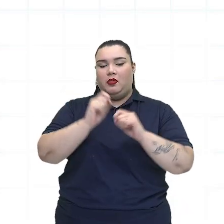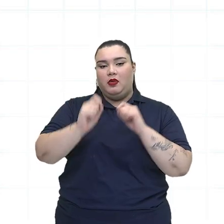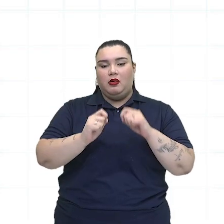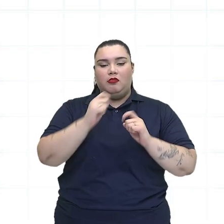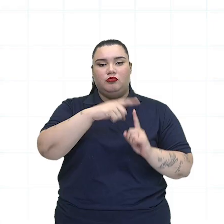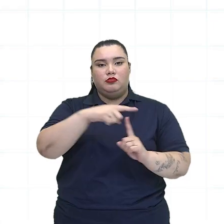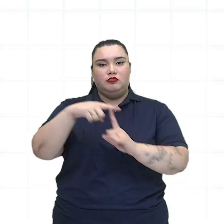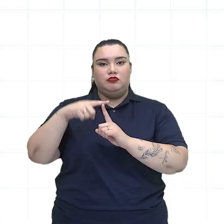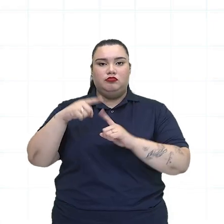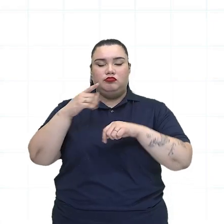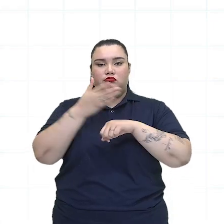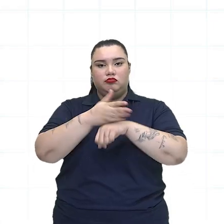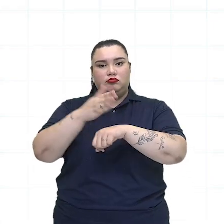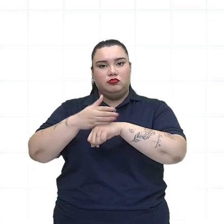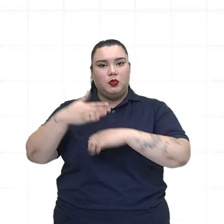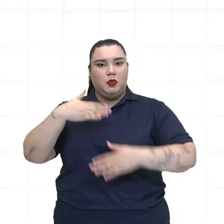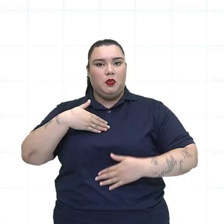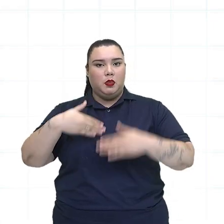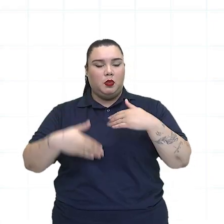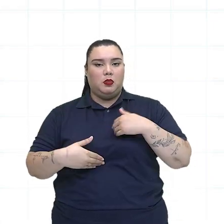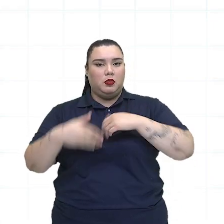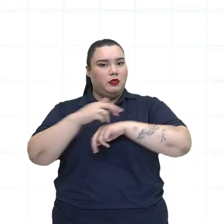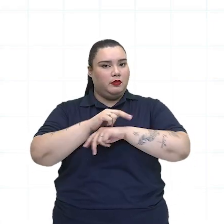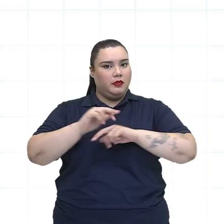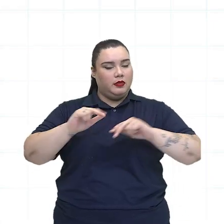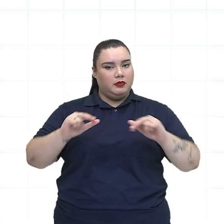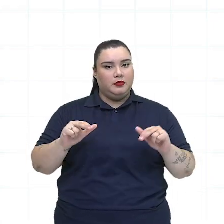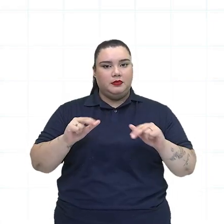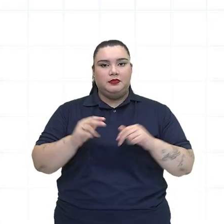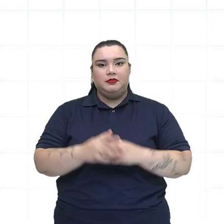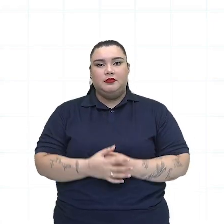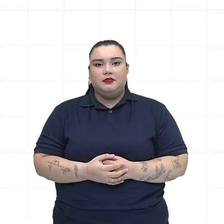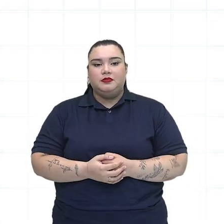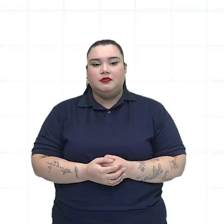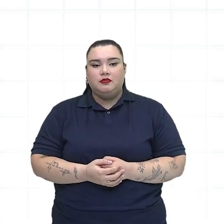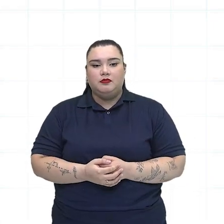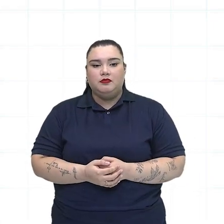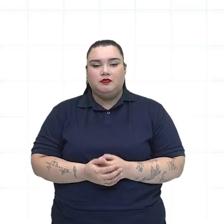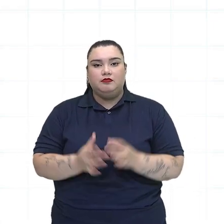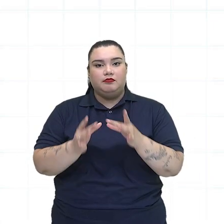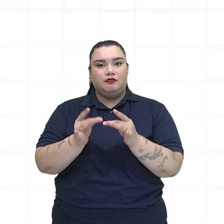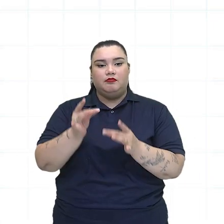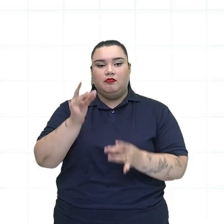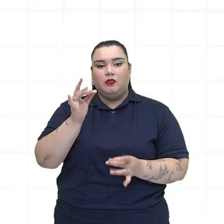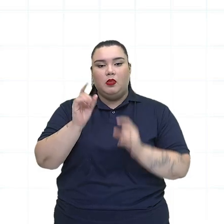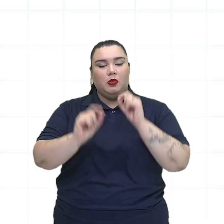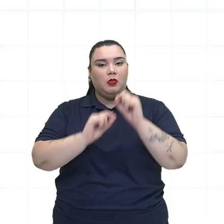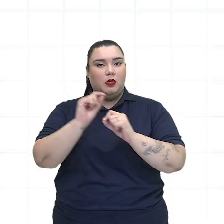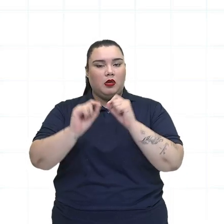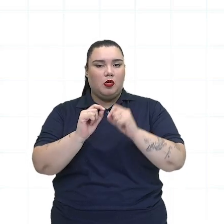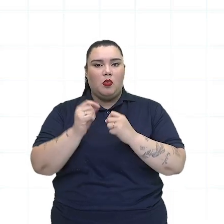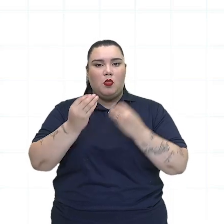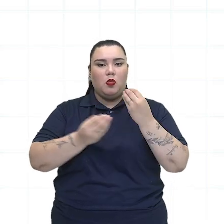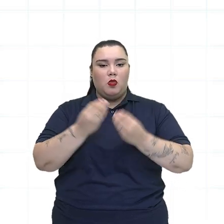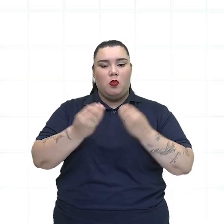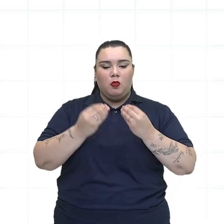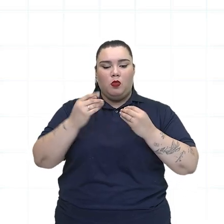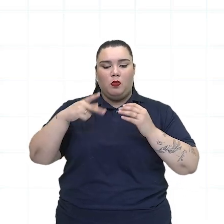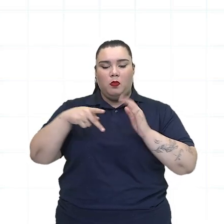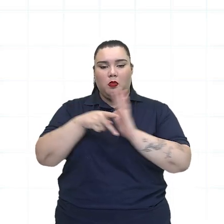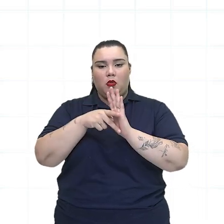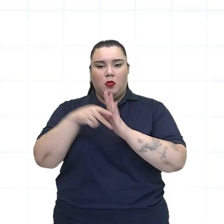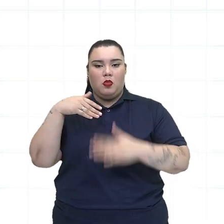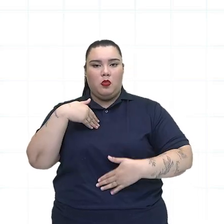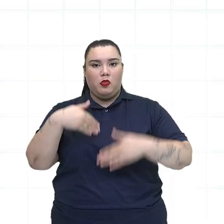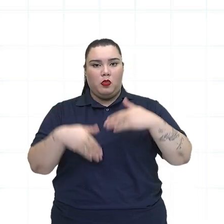conhecimento, diferença entre atividade física e exercício físico, detalhamento, educação